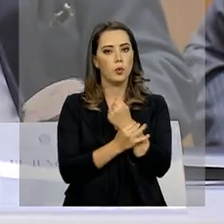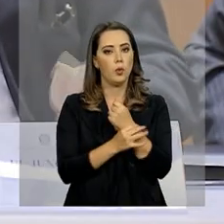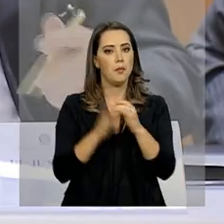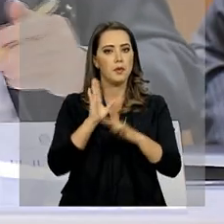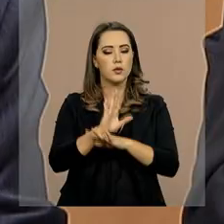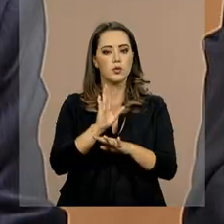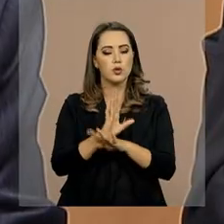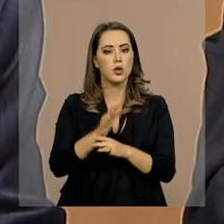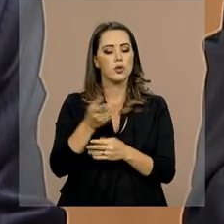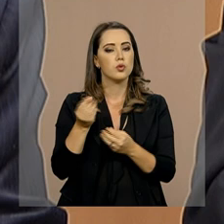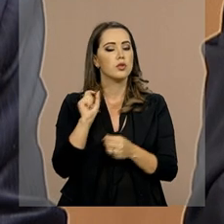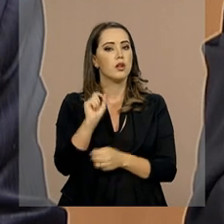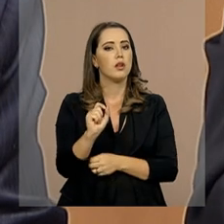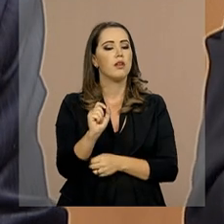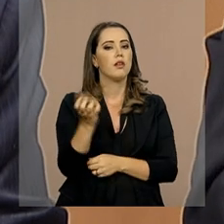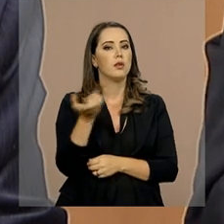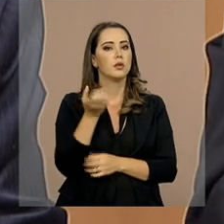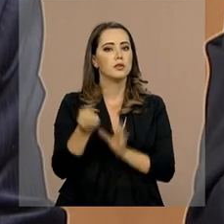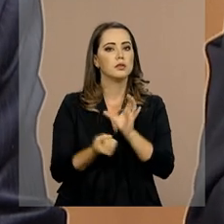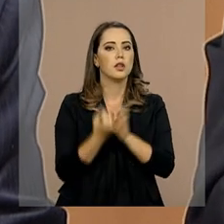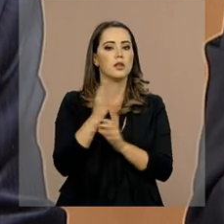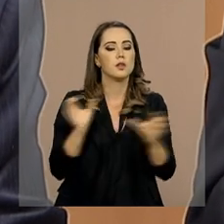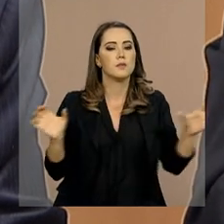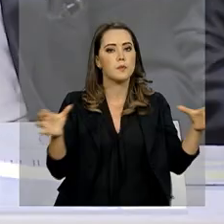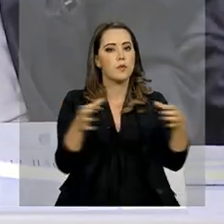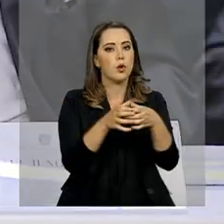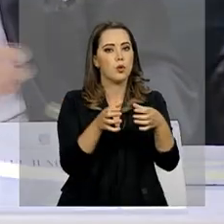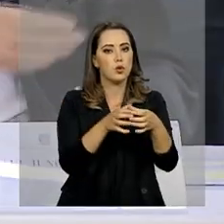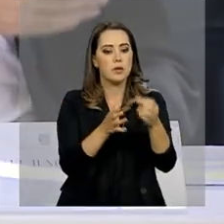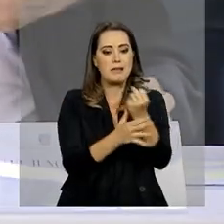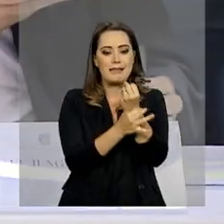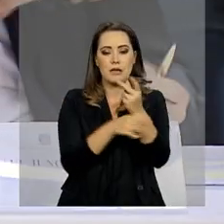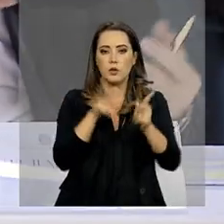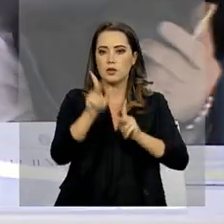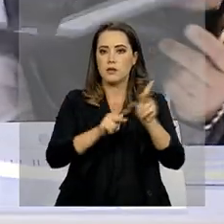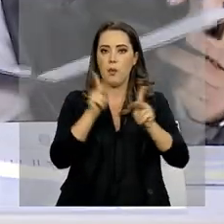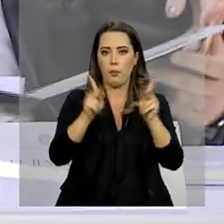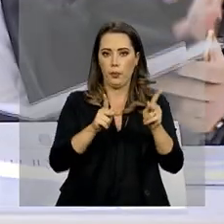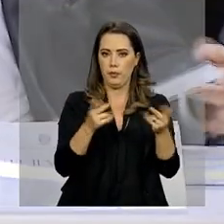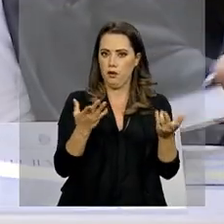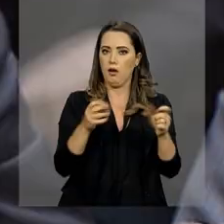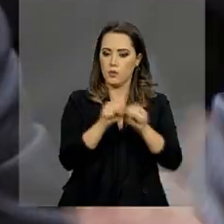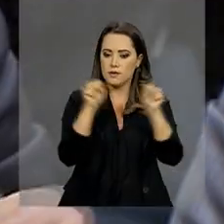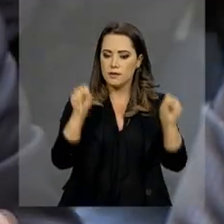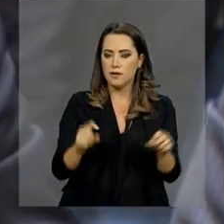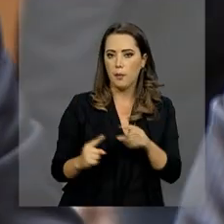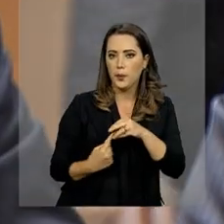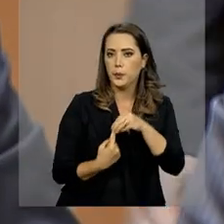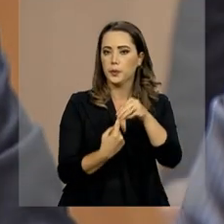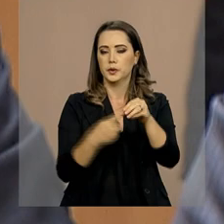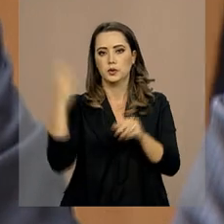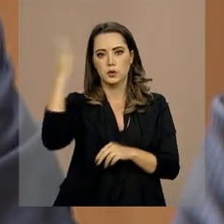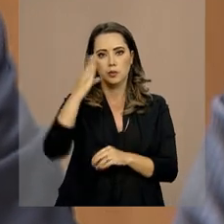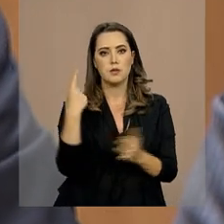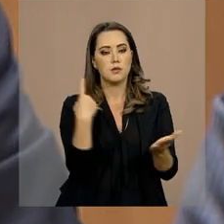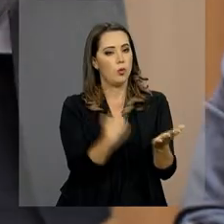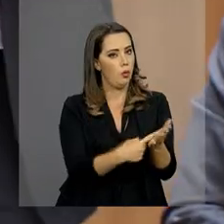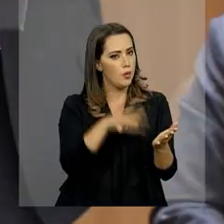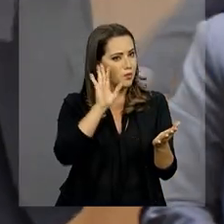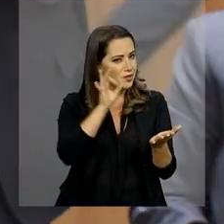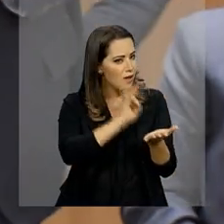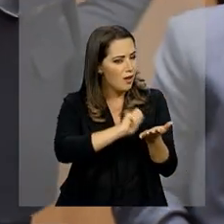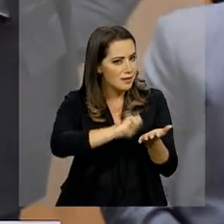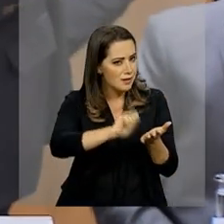cooperação que prevê a criação do centro internacional para a segurança pública no brasil foi assinado pelo governo brasileiro ea agência